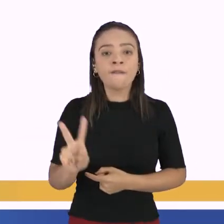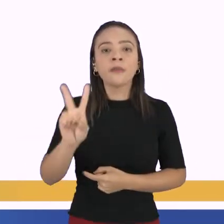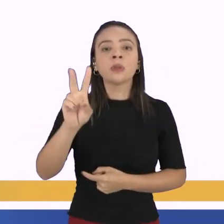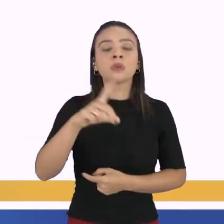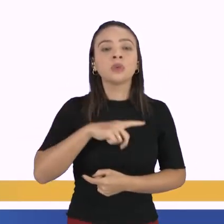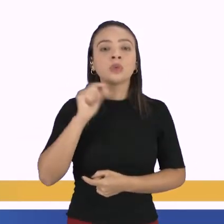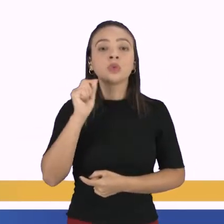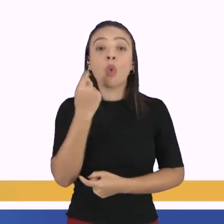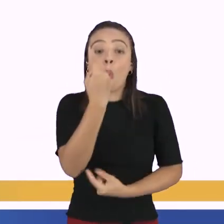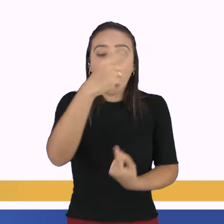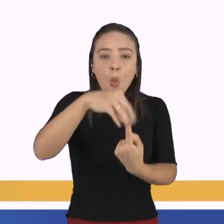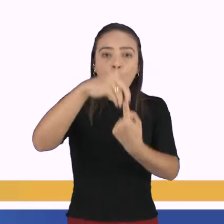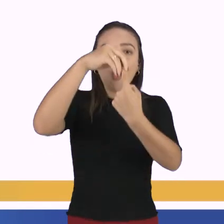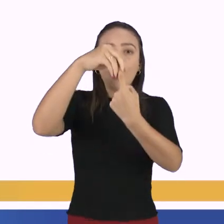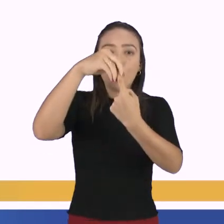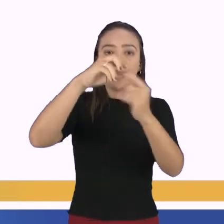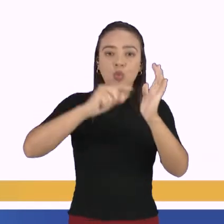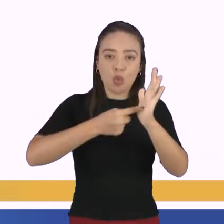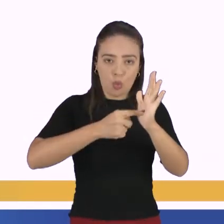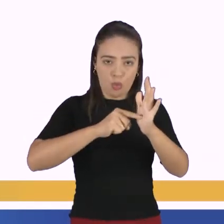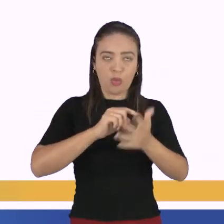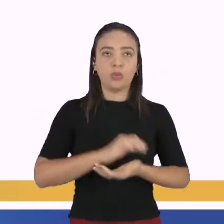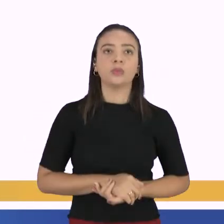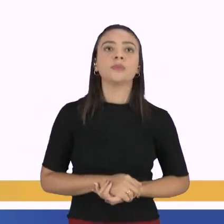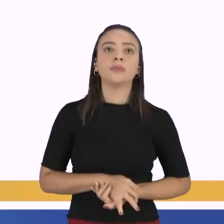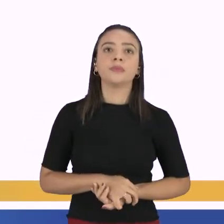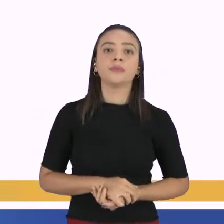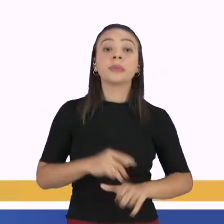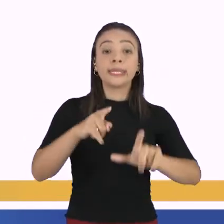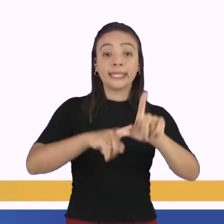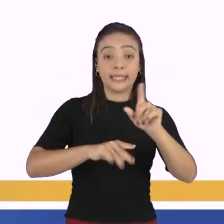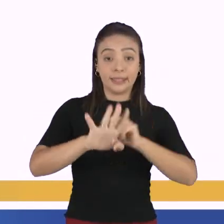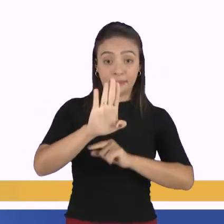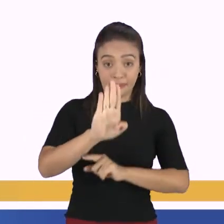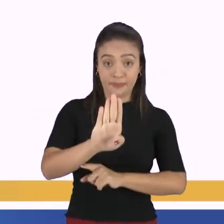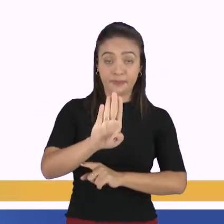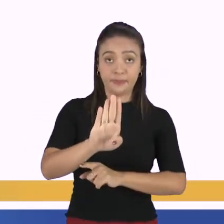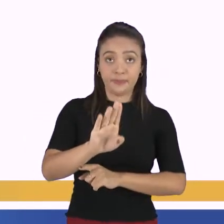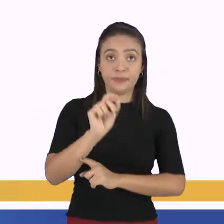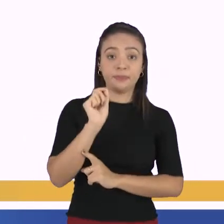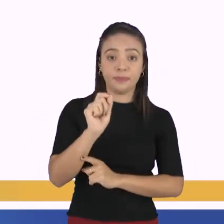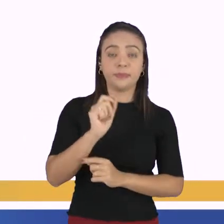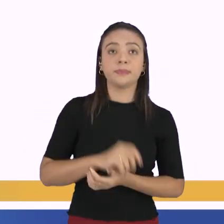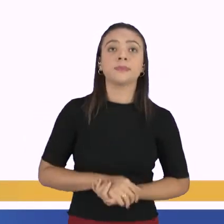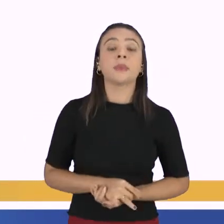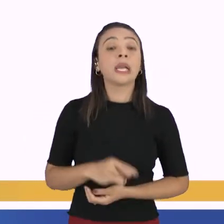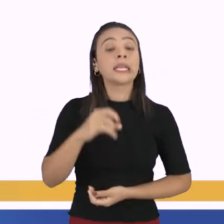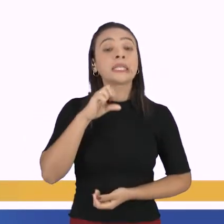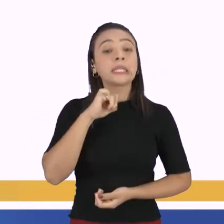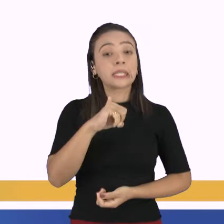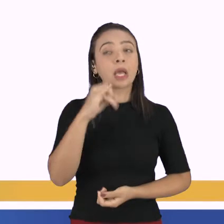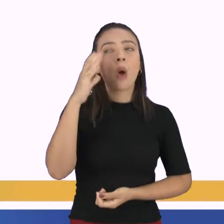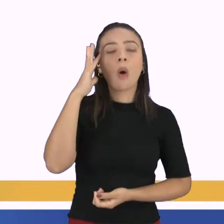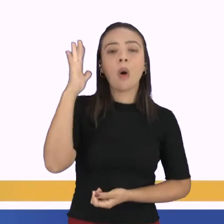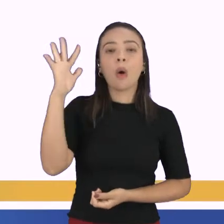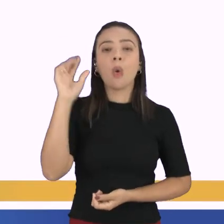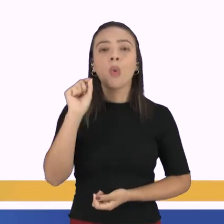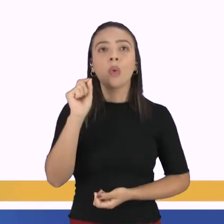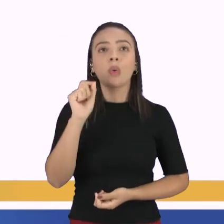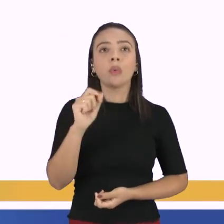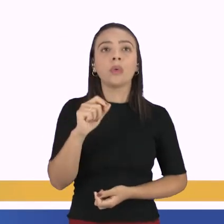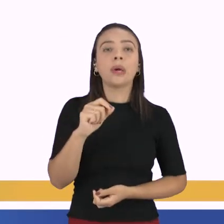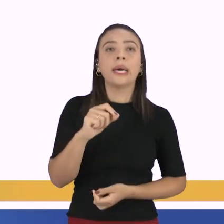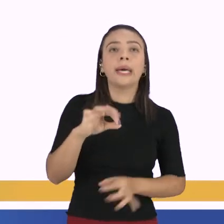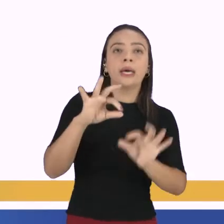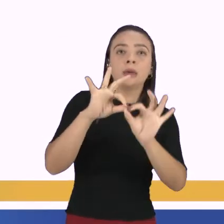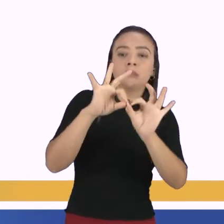domínio, existe um único correspondente no contradomínio. Na letra B, se eu imaginar algumas retas